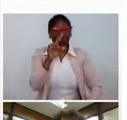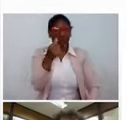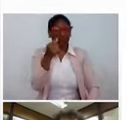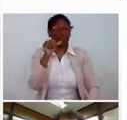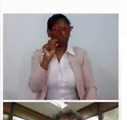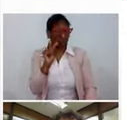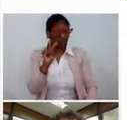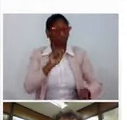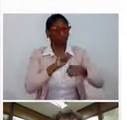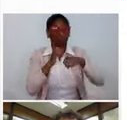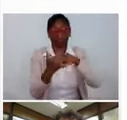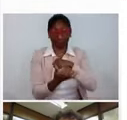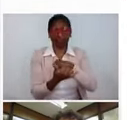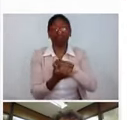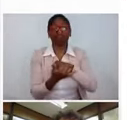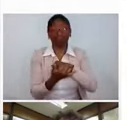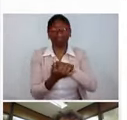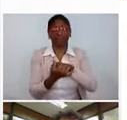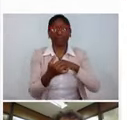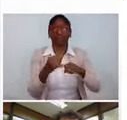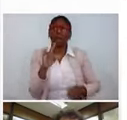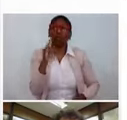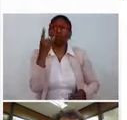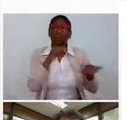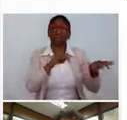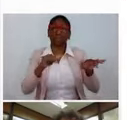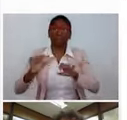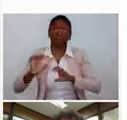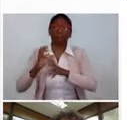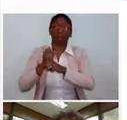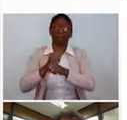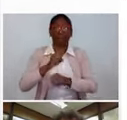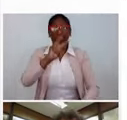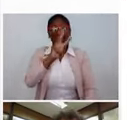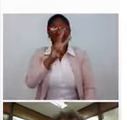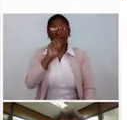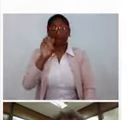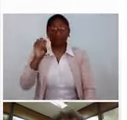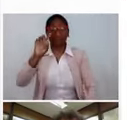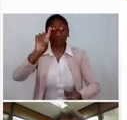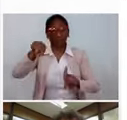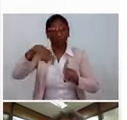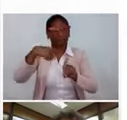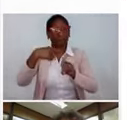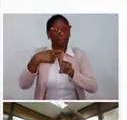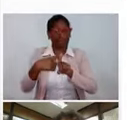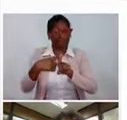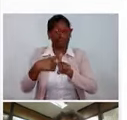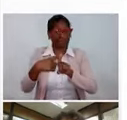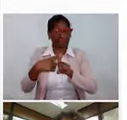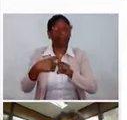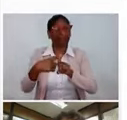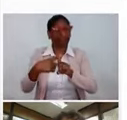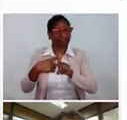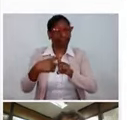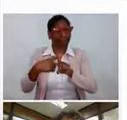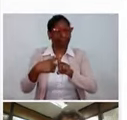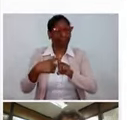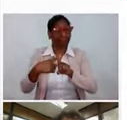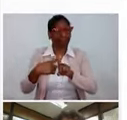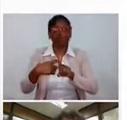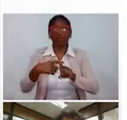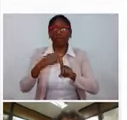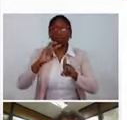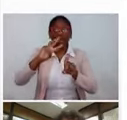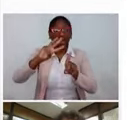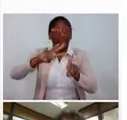em leitos clínicos, e na última semana já se soma 300 confirmados a mais, né? Então, quase mais do que